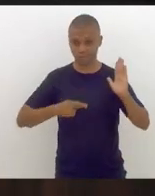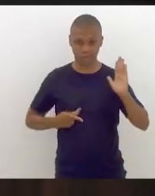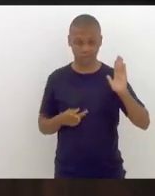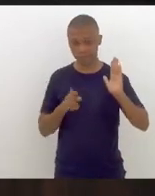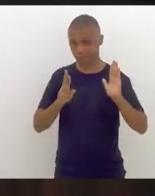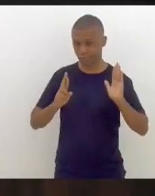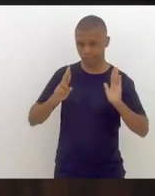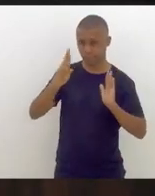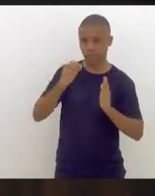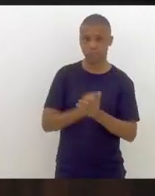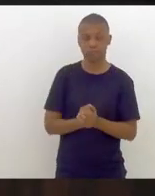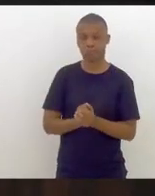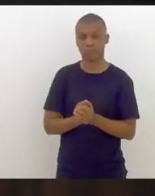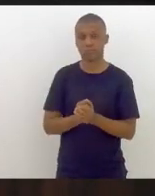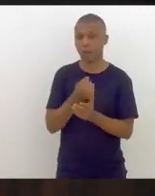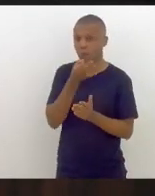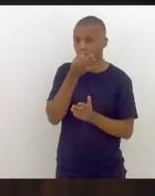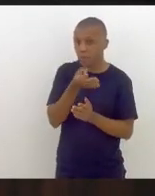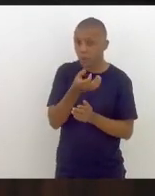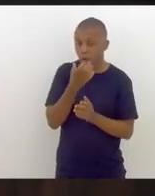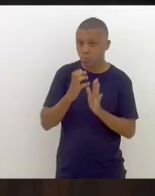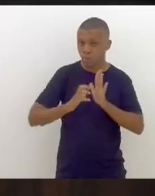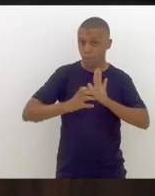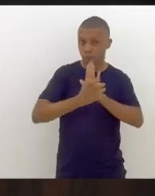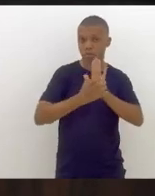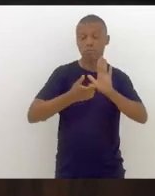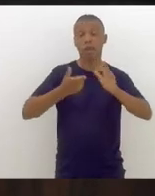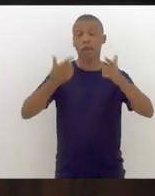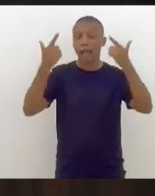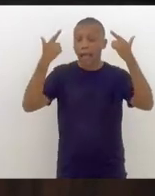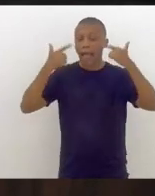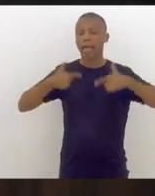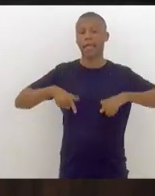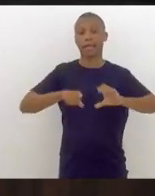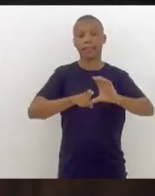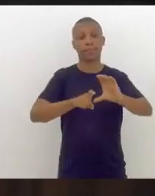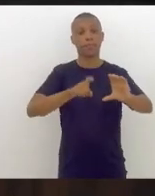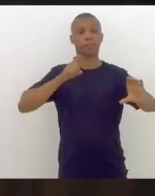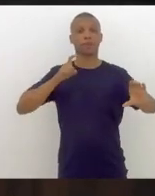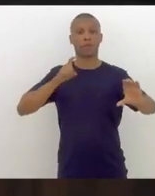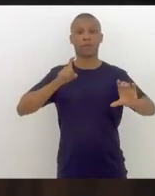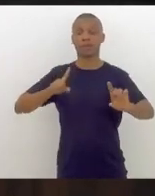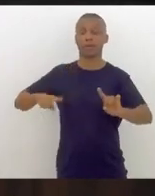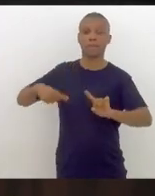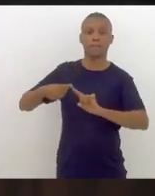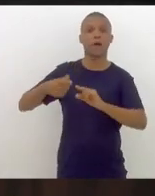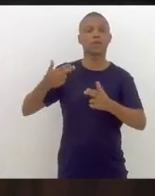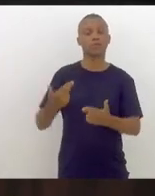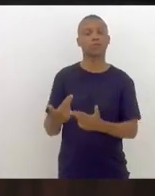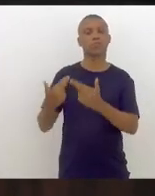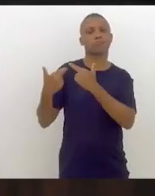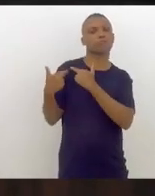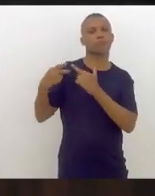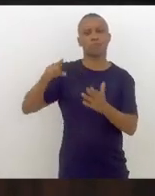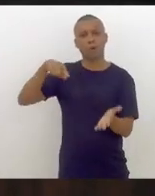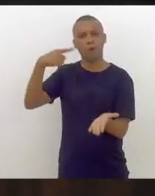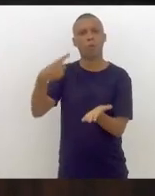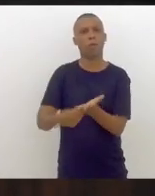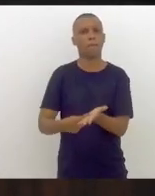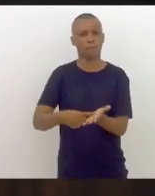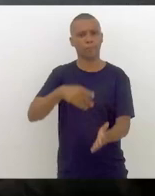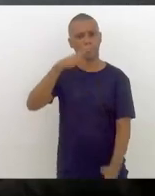a posição do partido será de independência com muita responsabilidade e compromisso com a nação